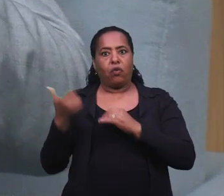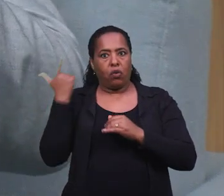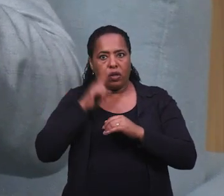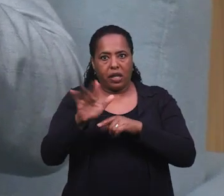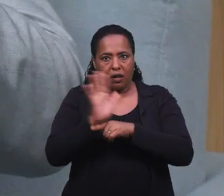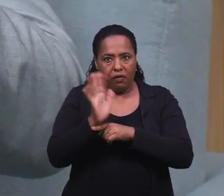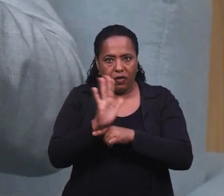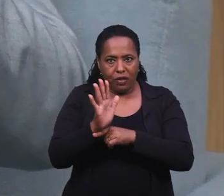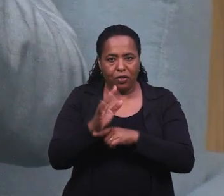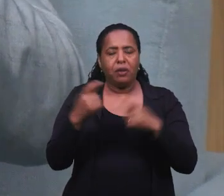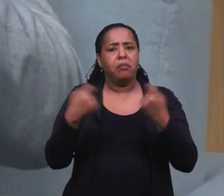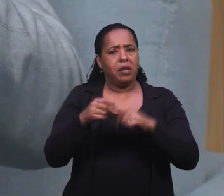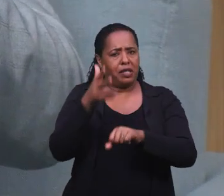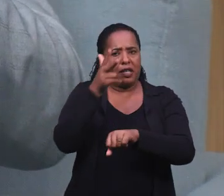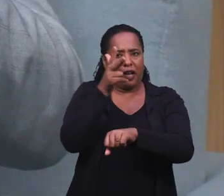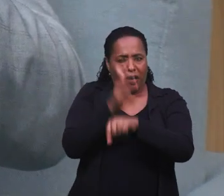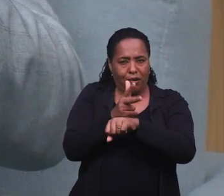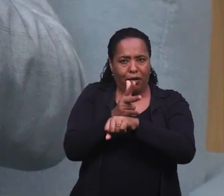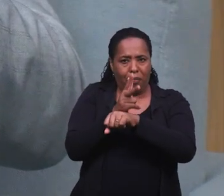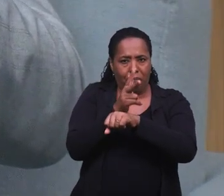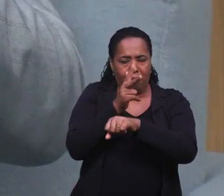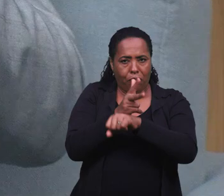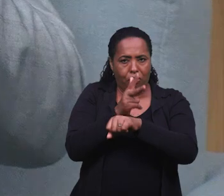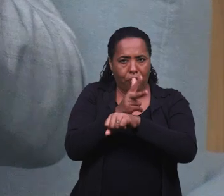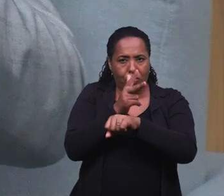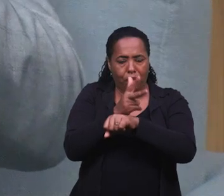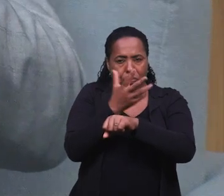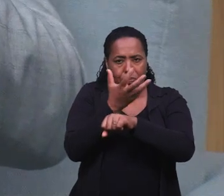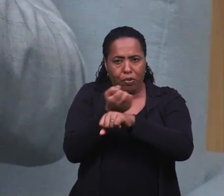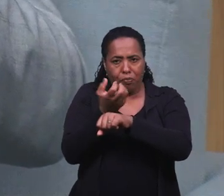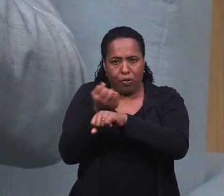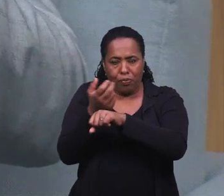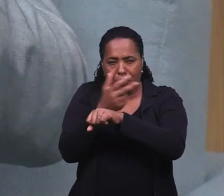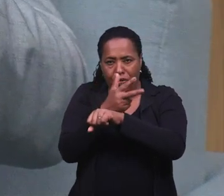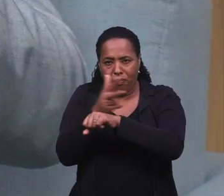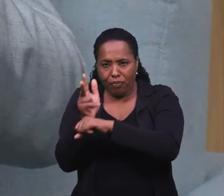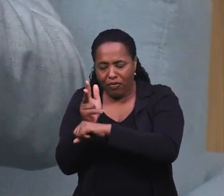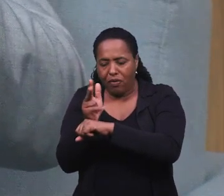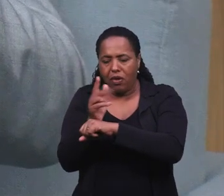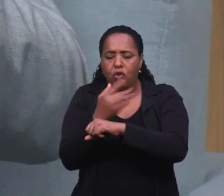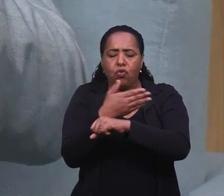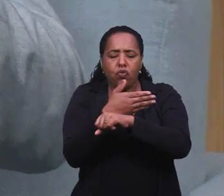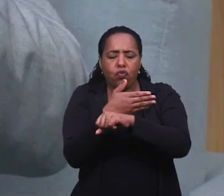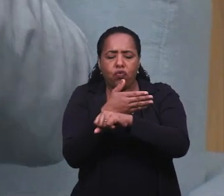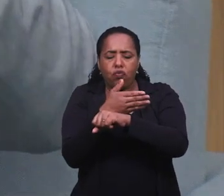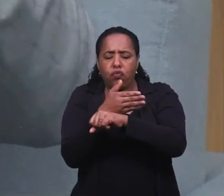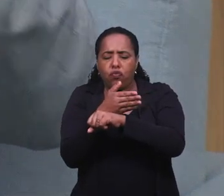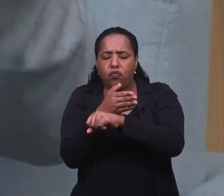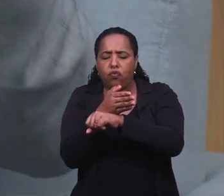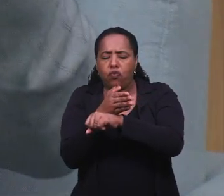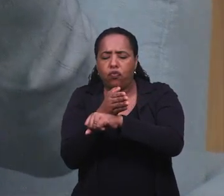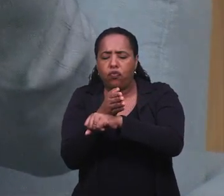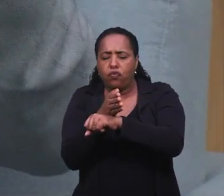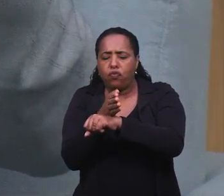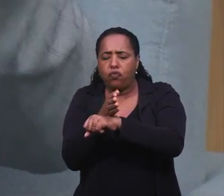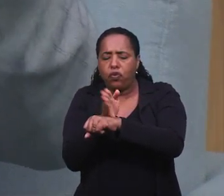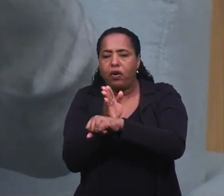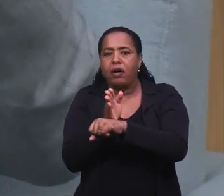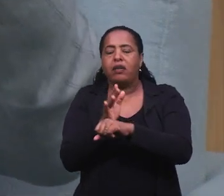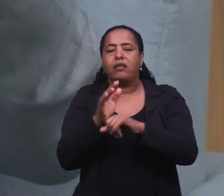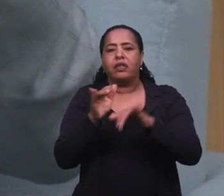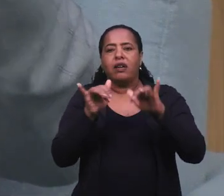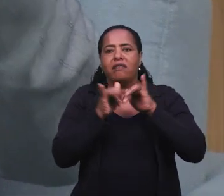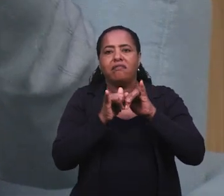tela. Você pega o seu celular, aponta para ele, para você enviar. Ele vai direcionar você para um caminho, para um site, para